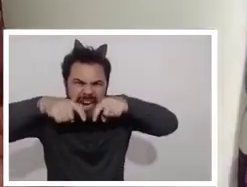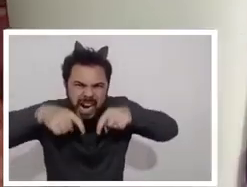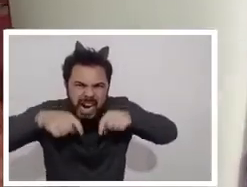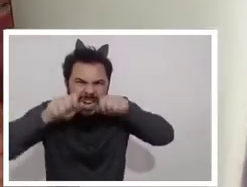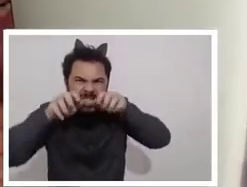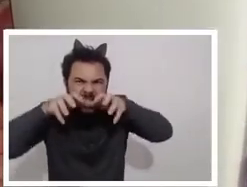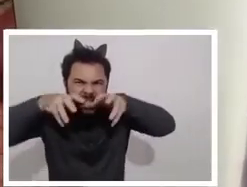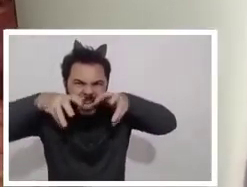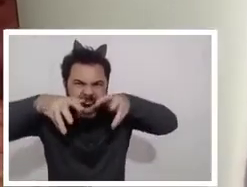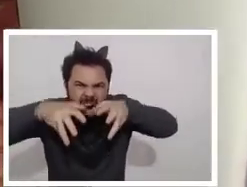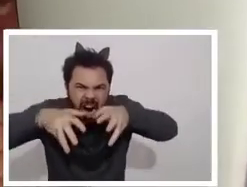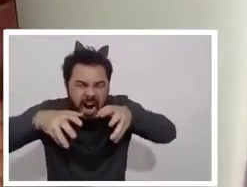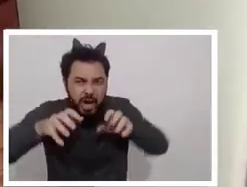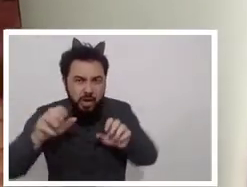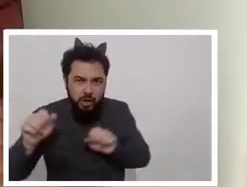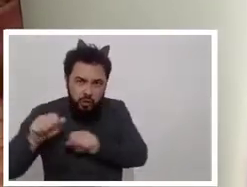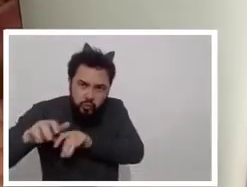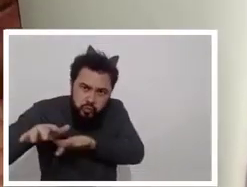faz